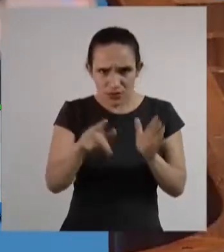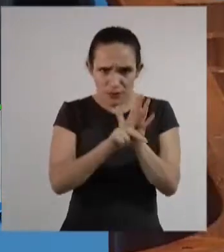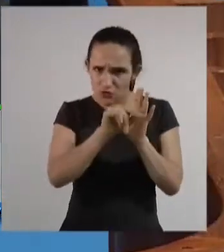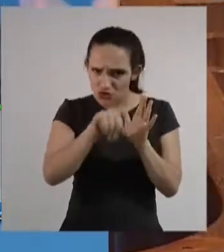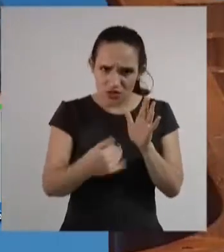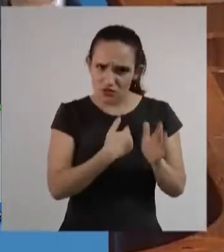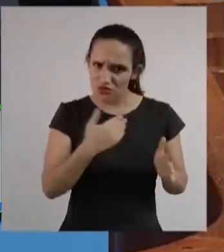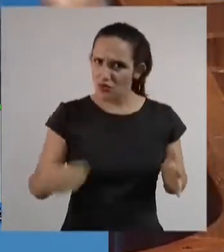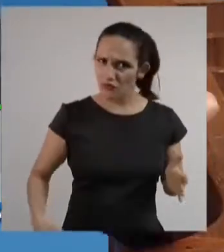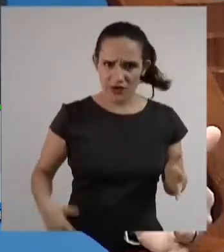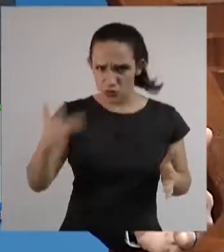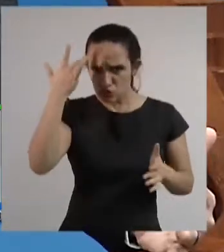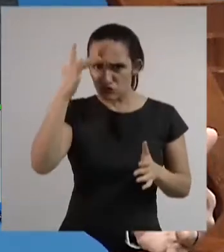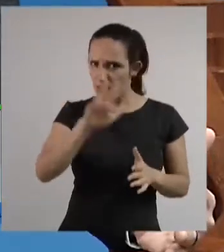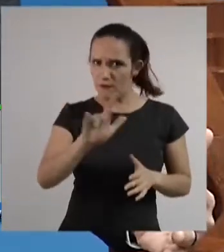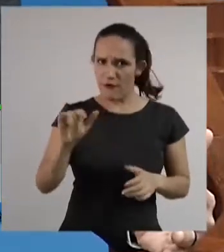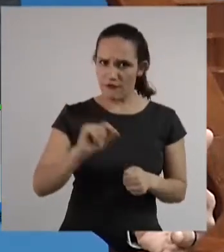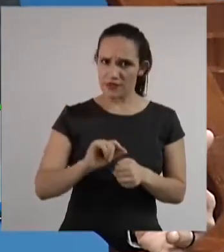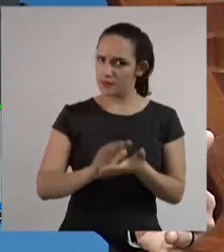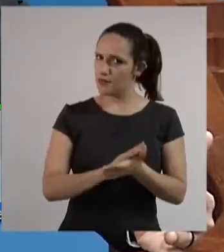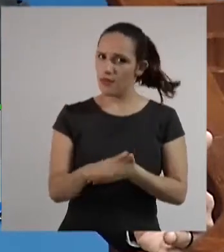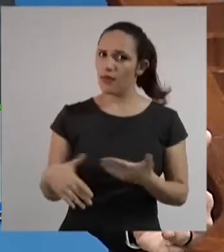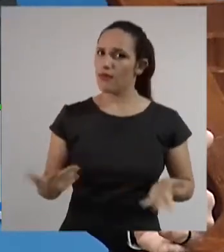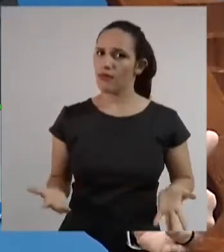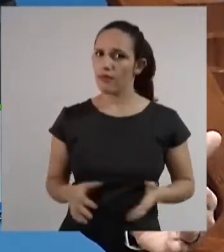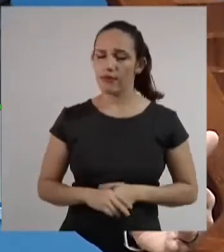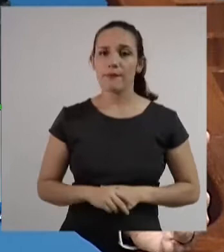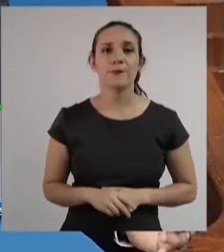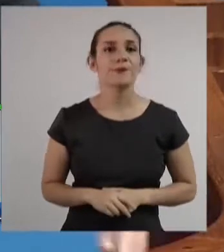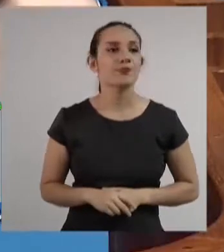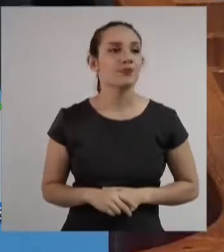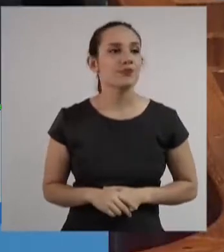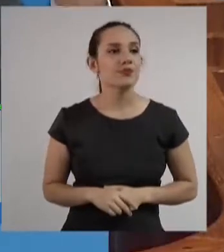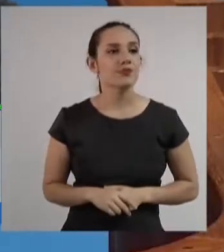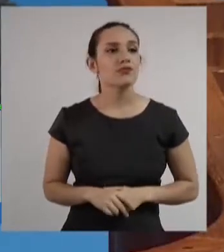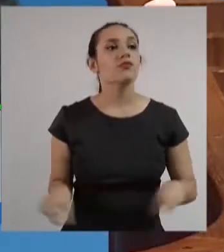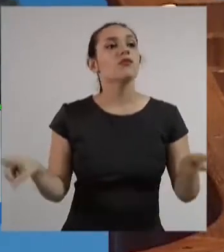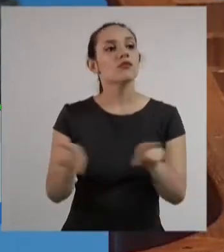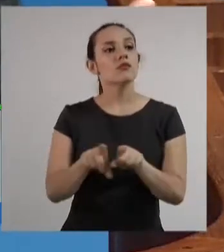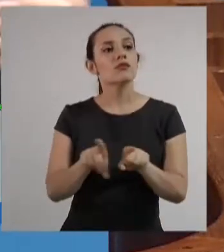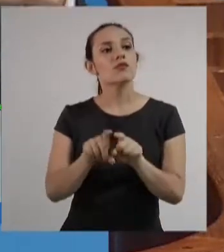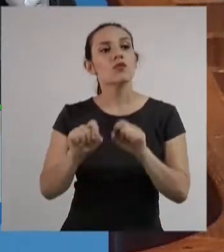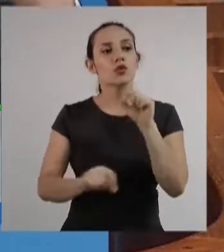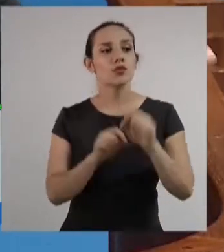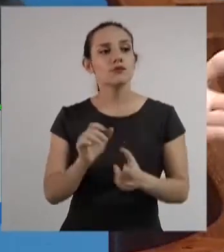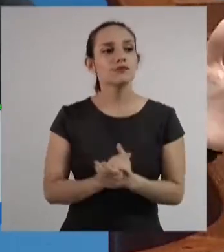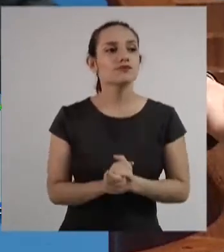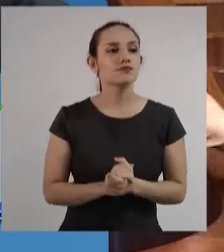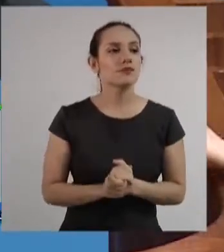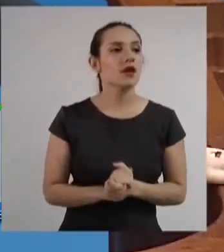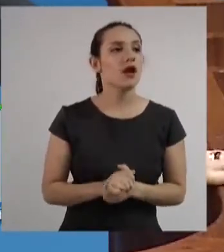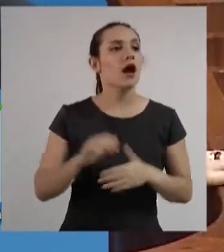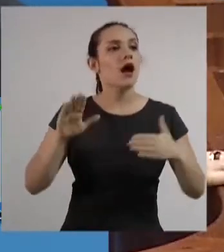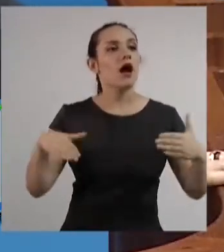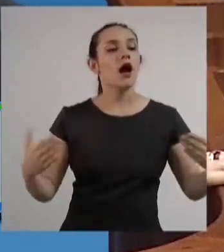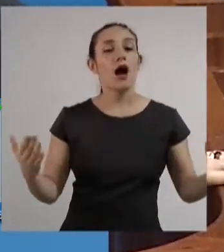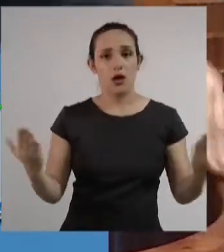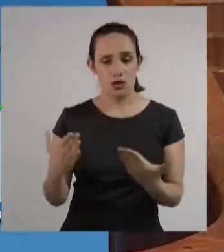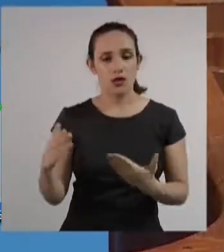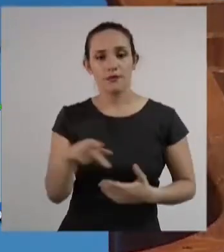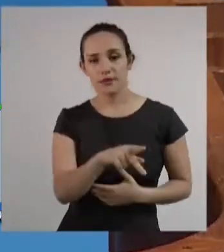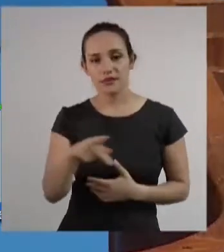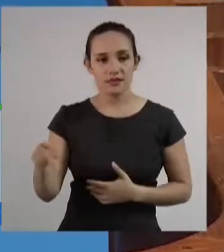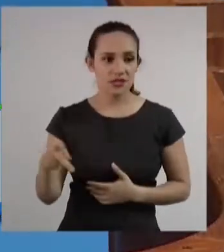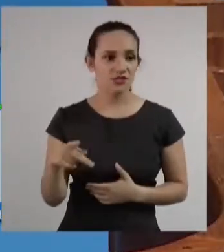não sabe o que vai fazer. Sem falar dos impropérios, né, do presidente eleito, quando ele fala